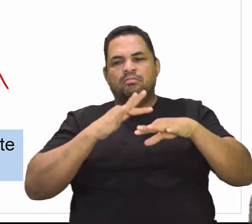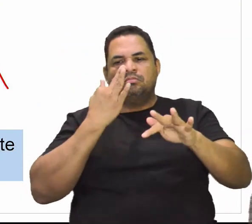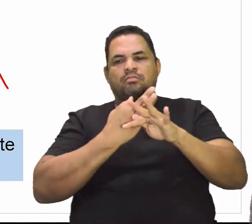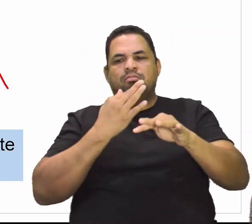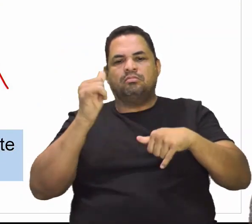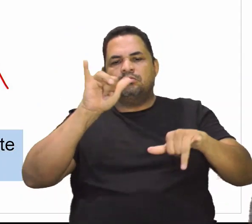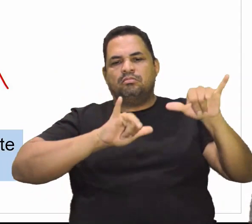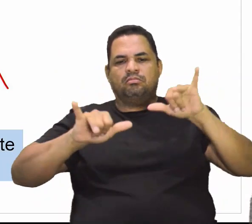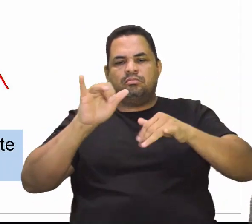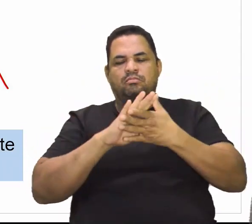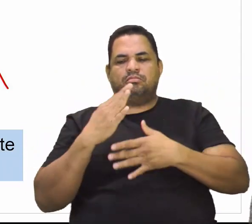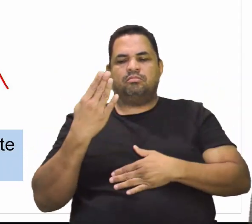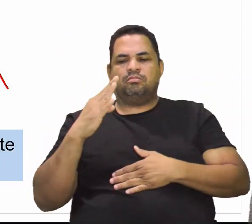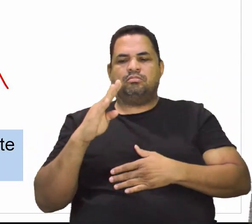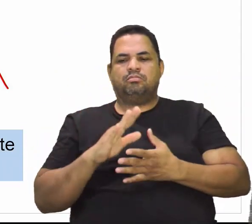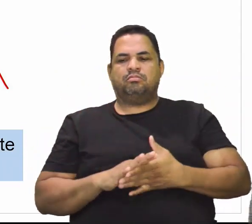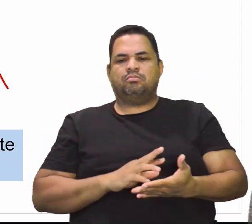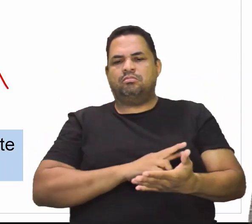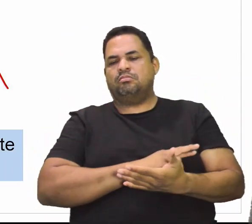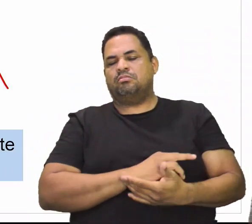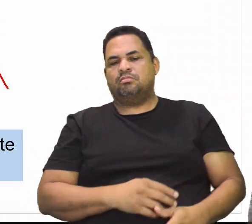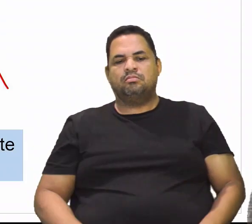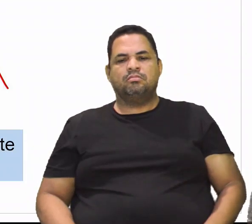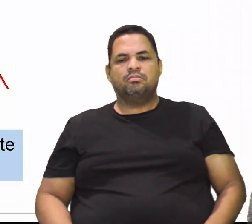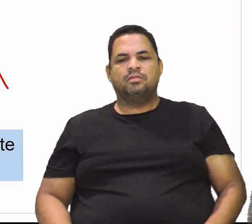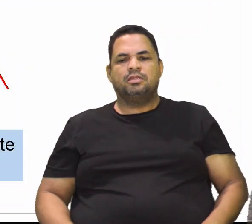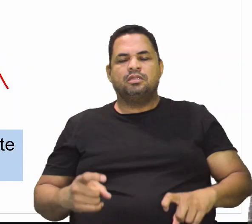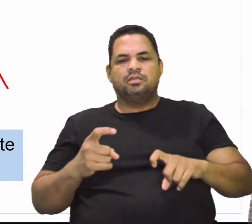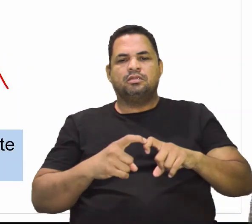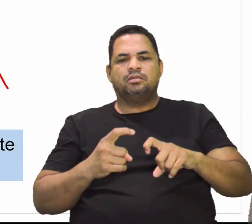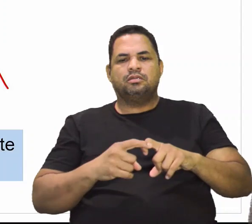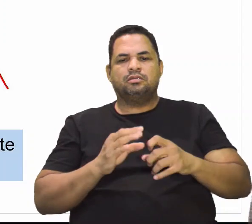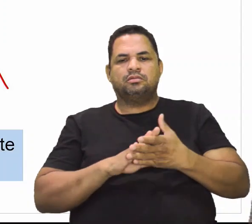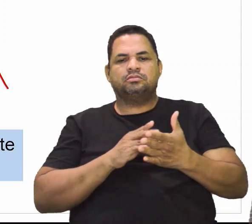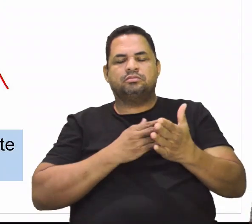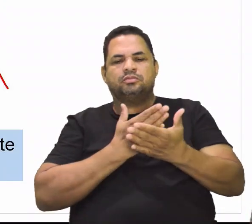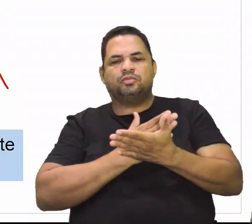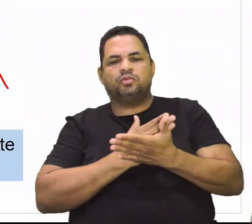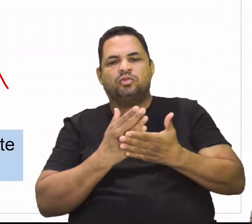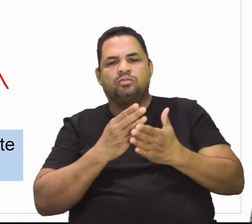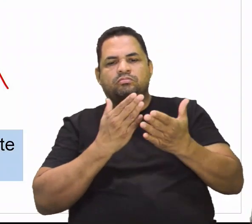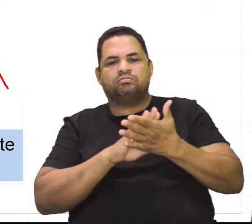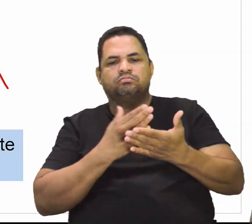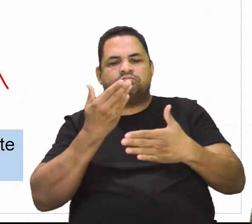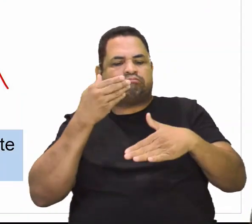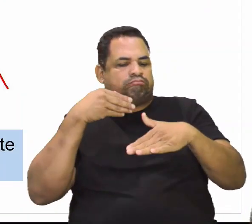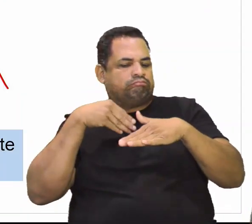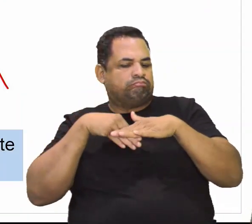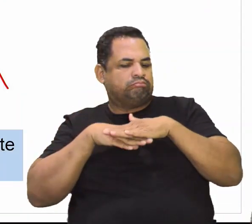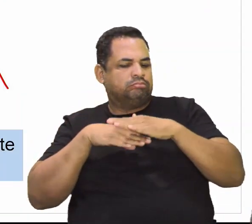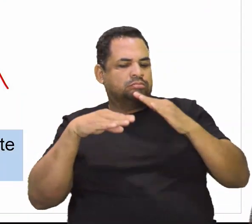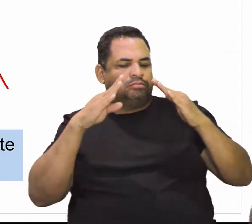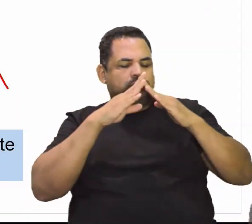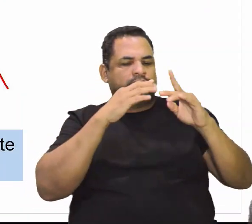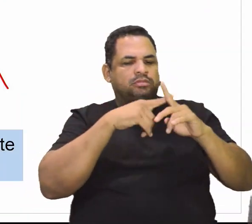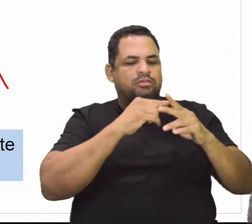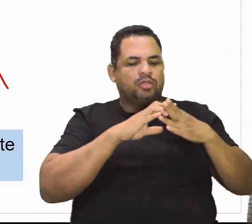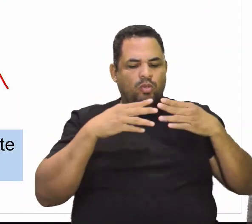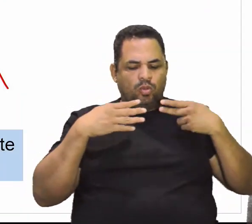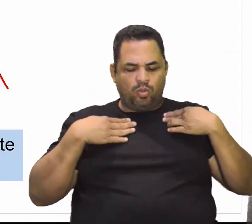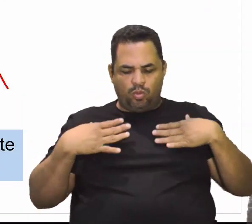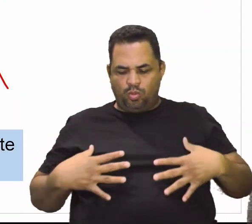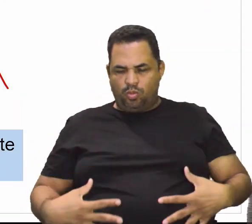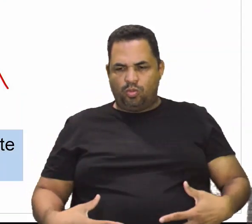física, na química e na biologia. Na medicina, eles vão começar a estudar, escondido da Igreja Católica, o corpo humano. O que